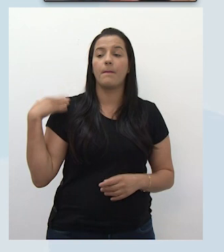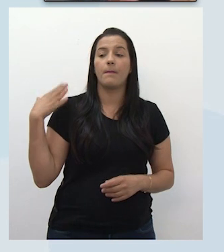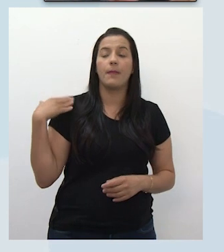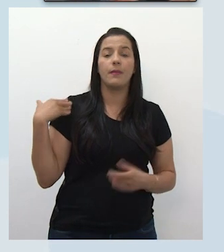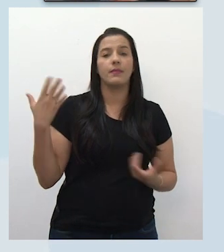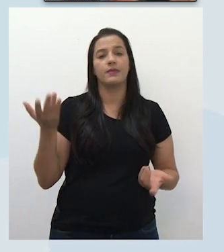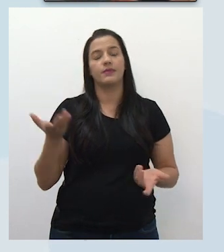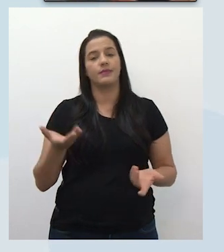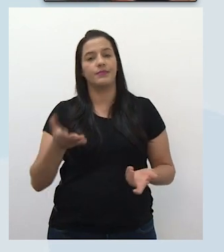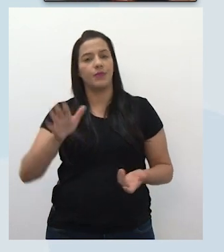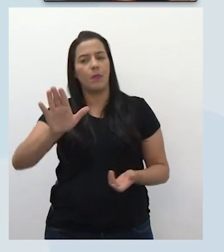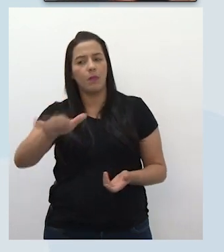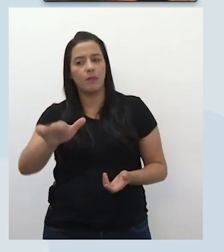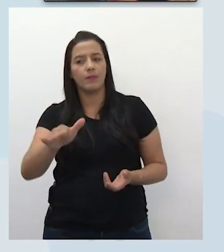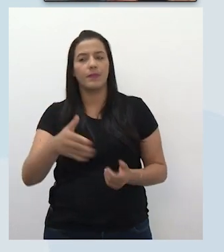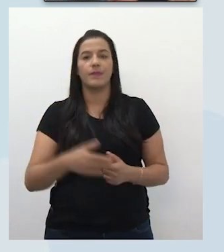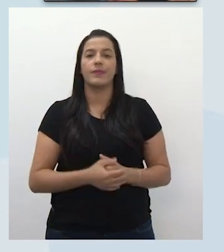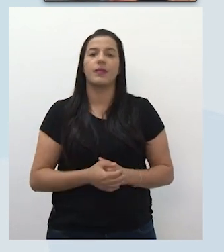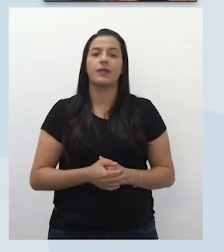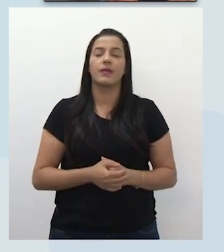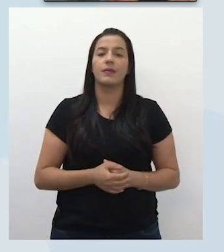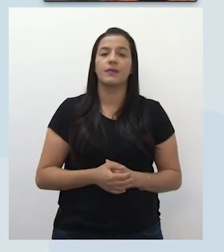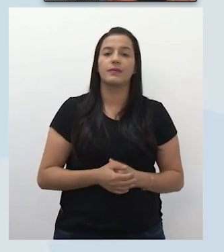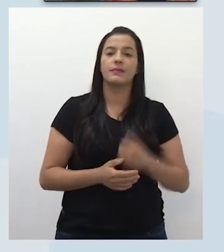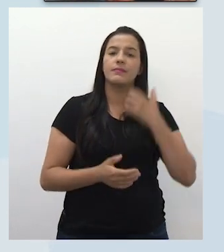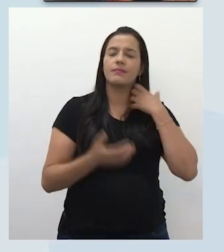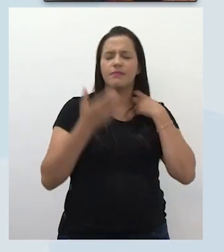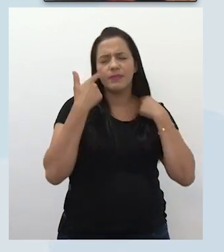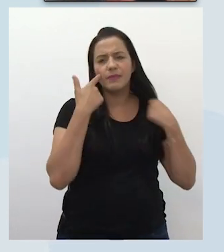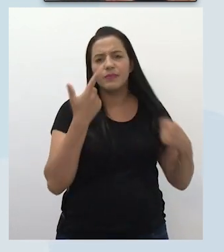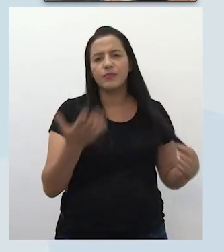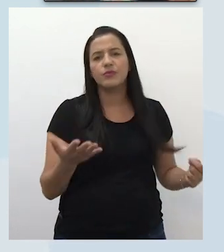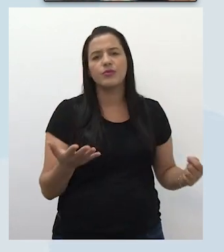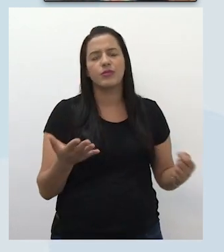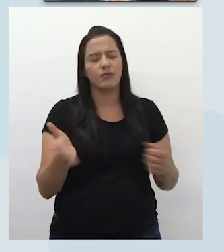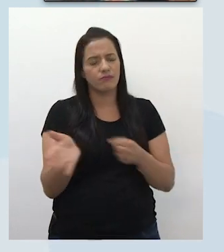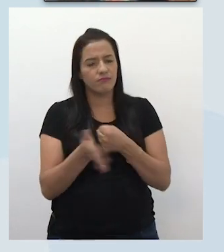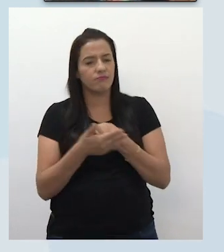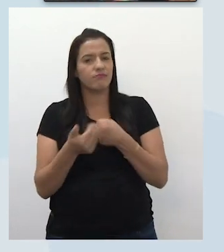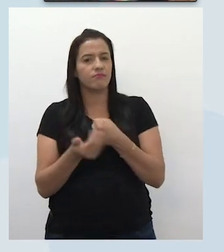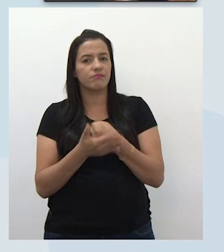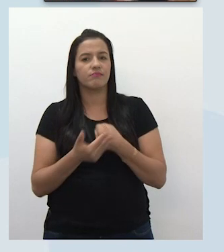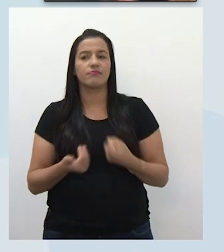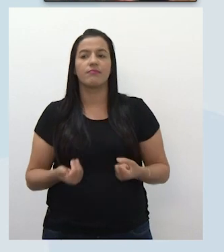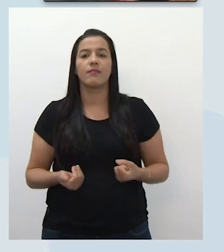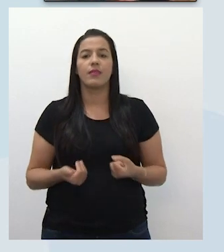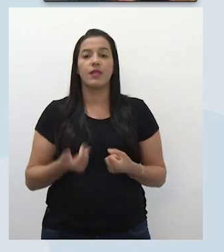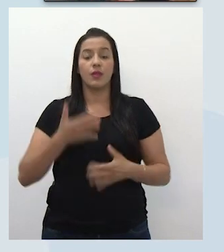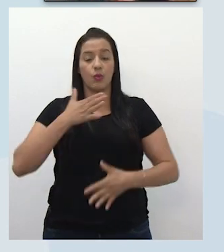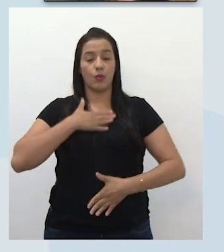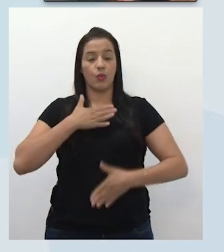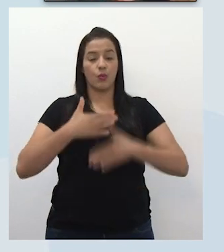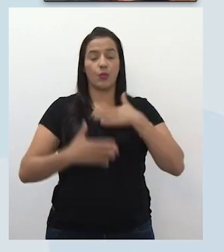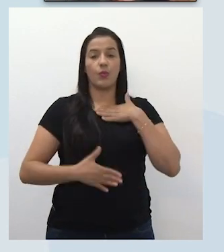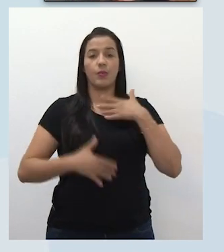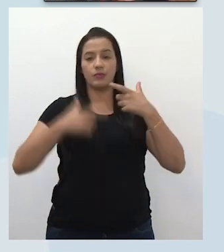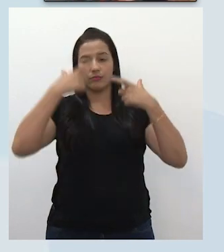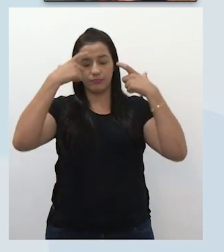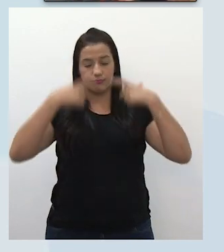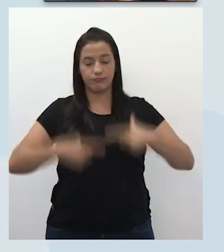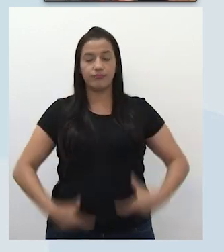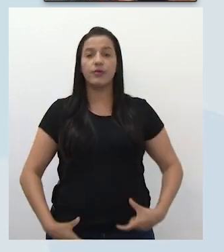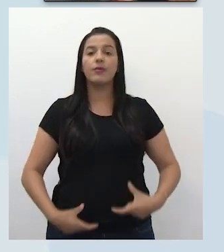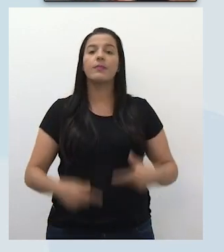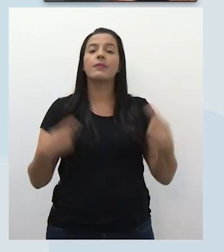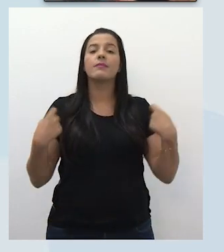for possível, para poder mostrar o acolhimento, ou seja, o nosso corpo